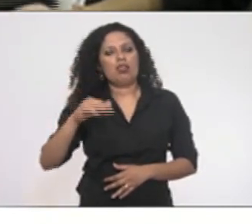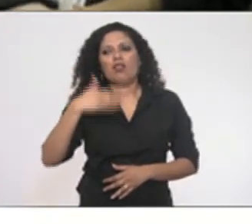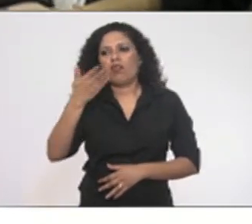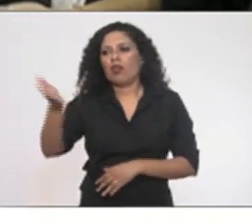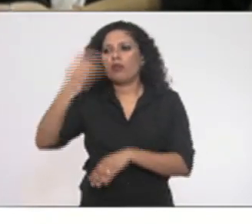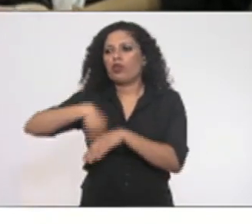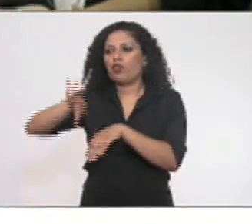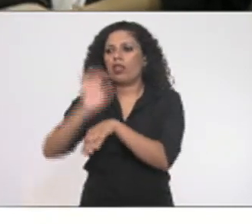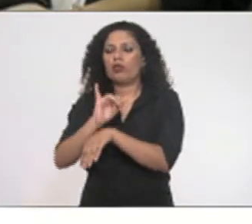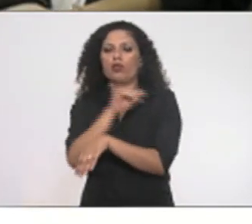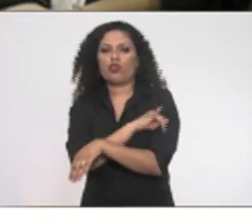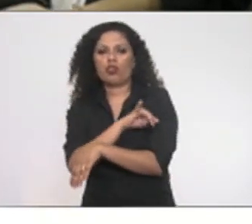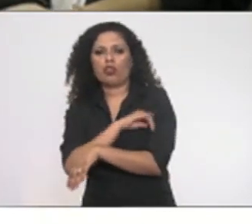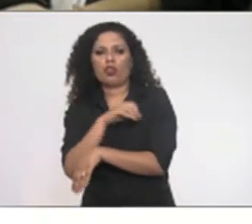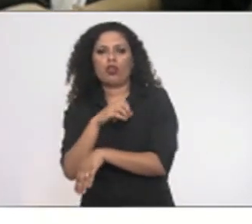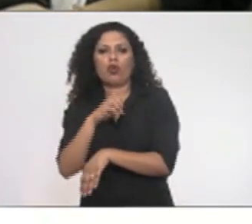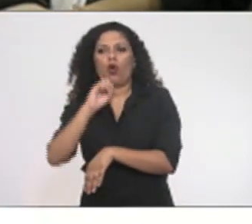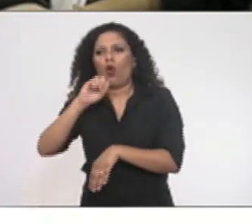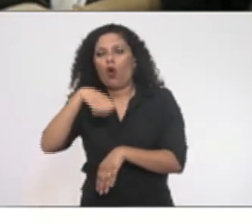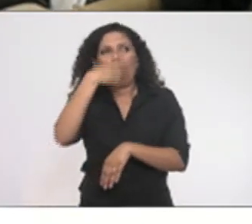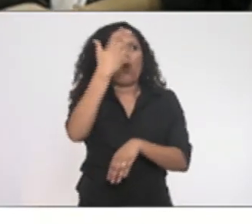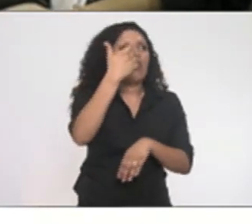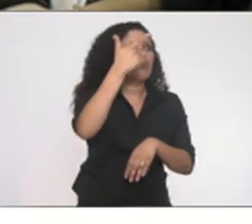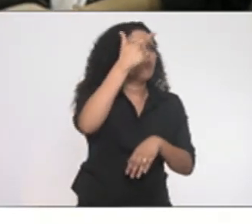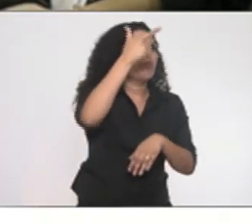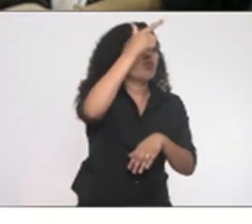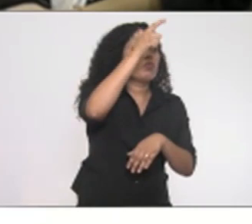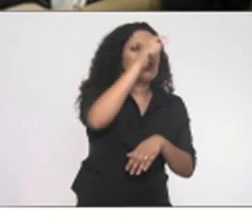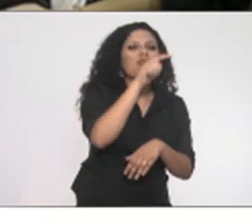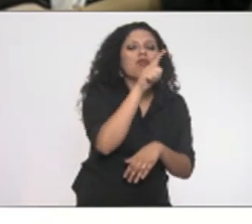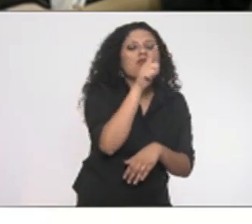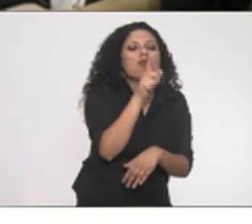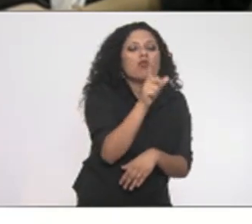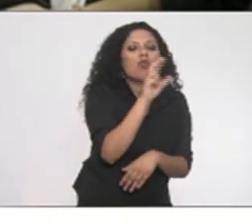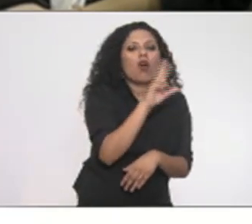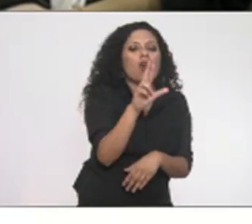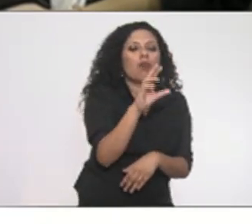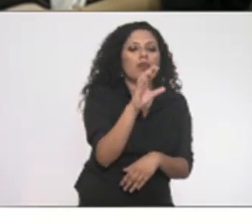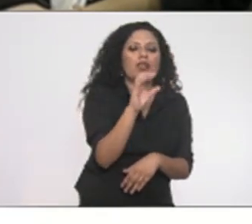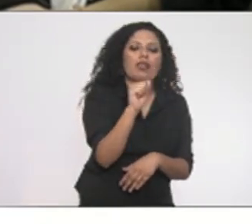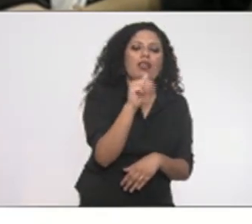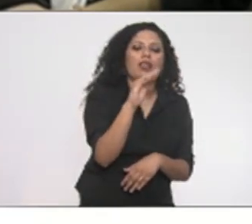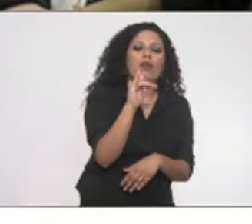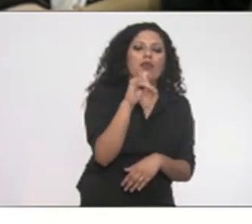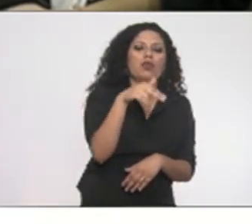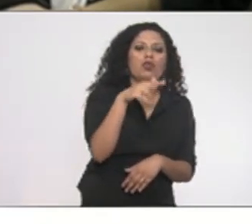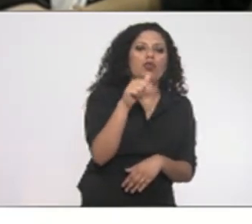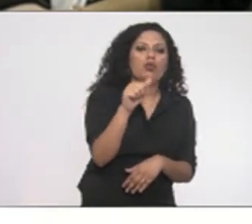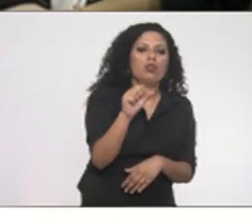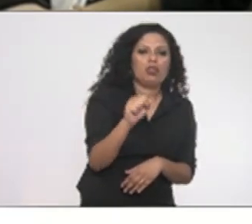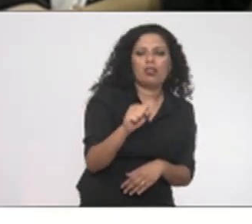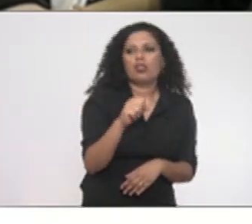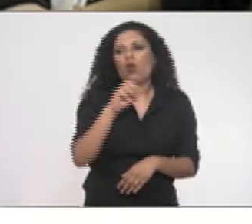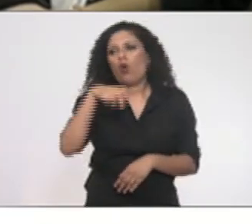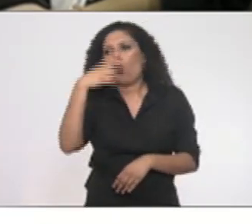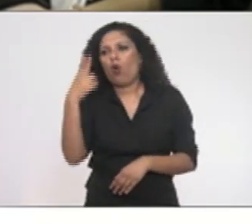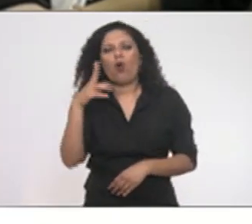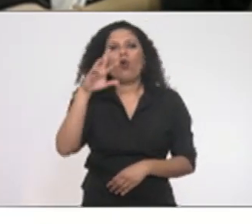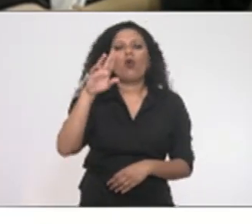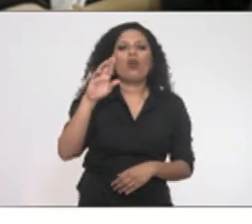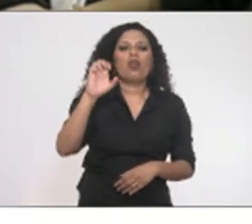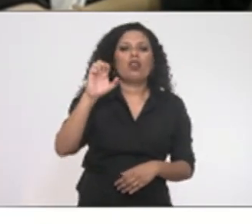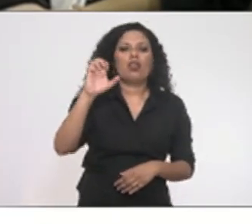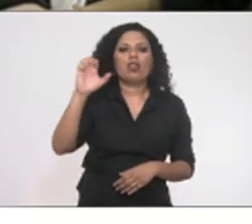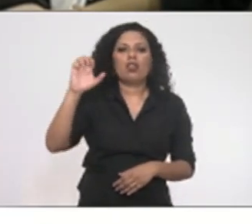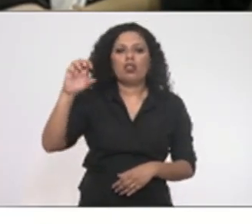Rio, saiu, entrou, por exemplo, lá em Cabiúnas, e saiu na Reduc, saiu no anel de gás da Reduc, que tem diversos pontos,